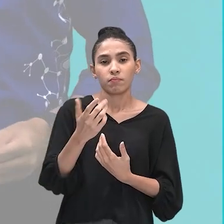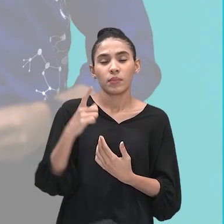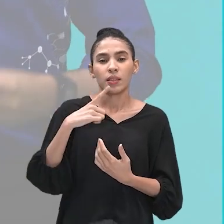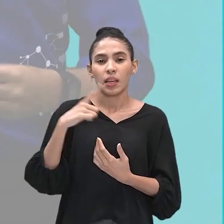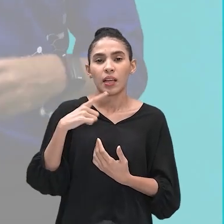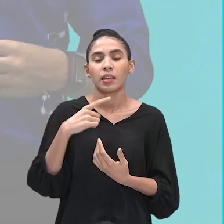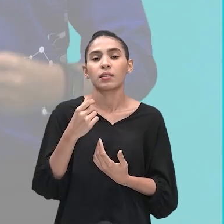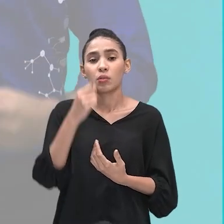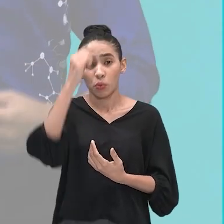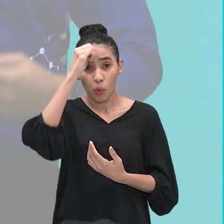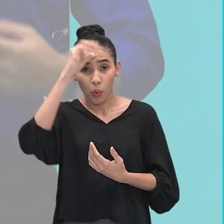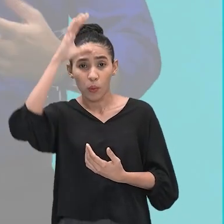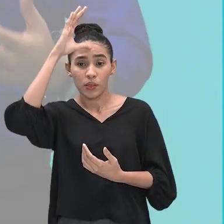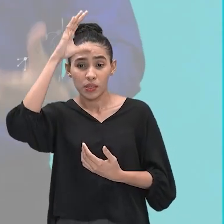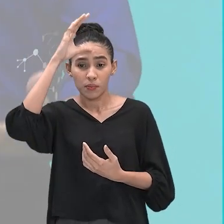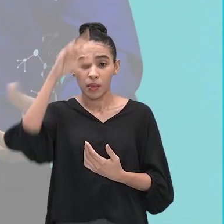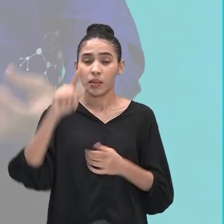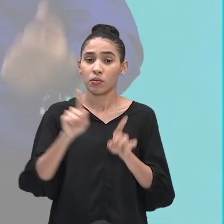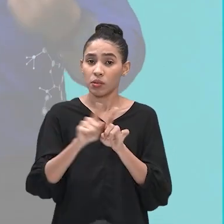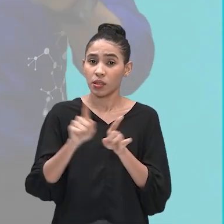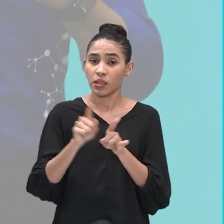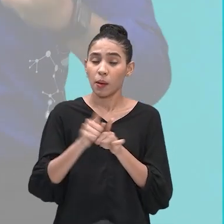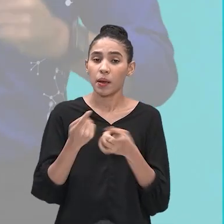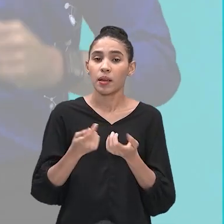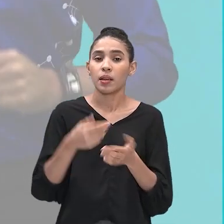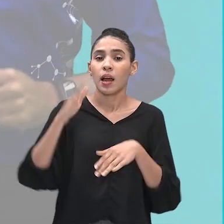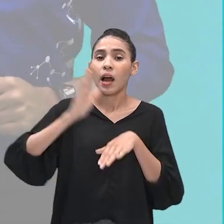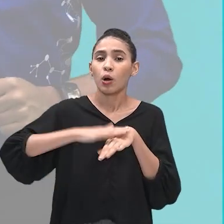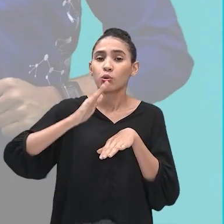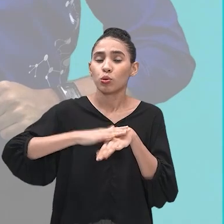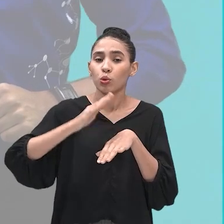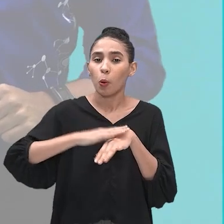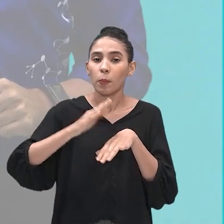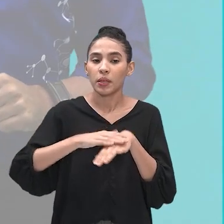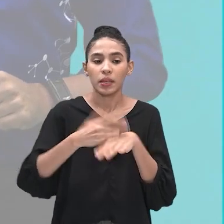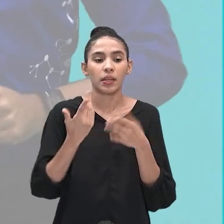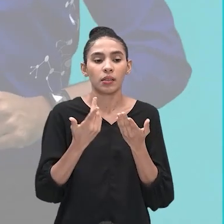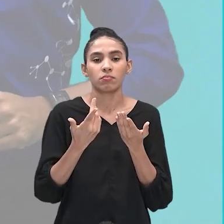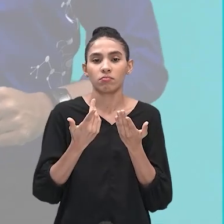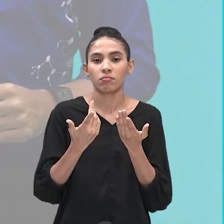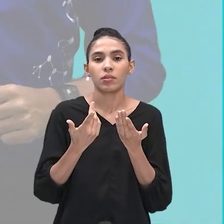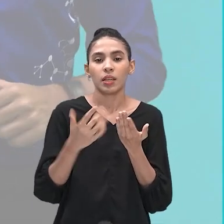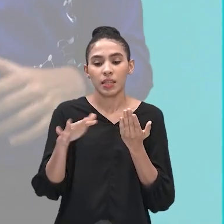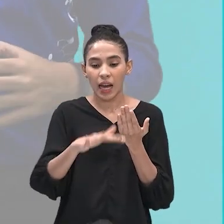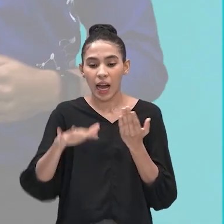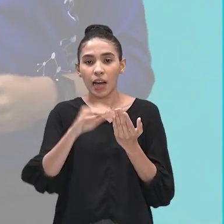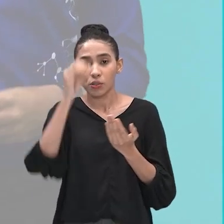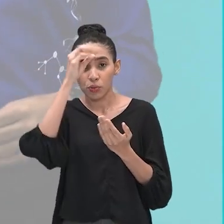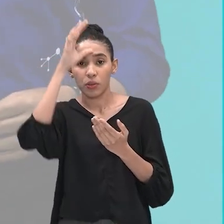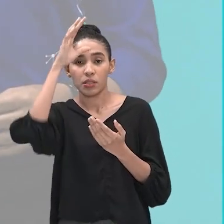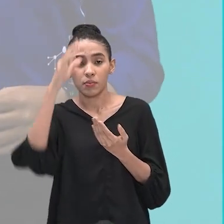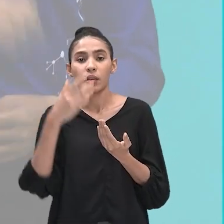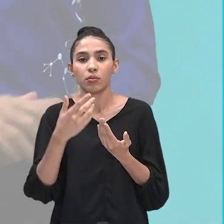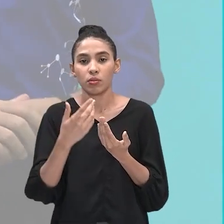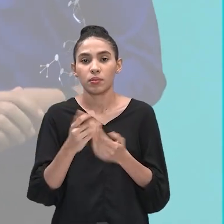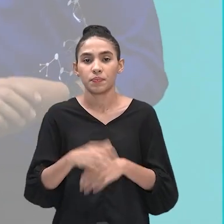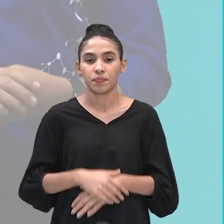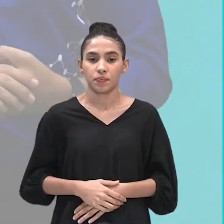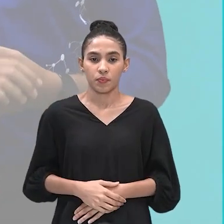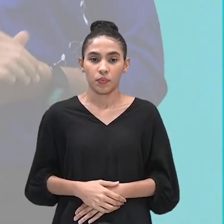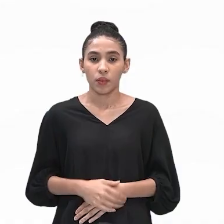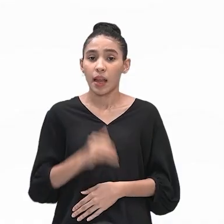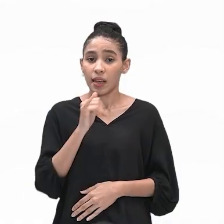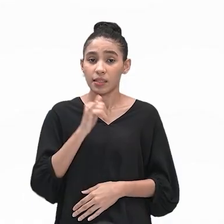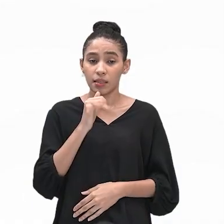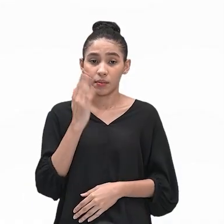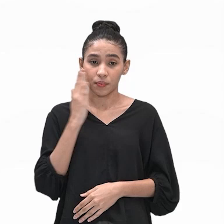causa, que tenha autoridade para confirmar aquela minha ideia, aquela minha opinião. Vamos a um exemplo,